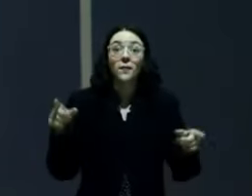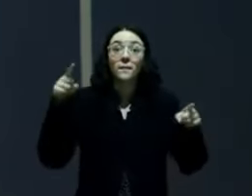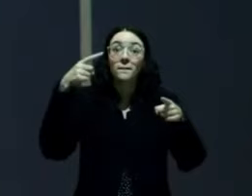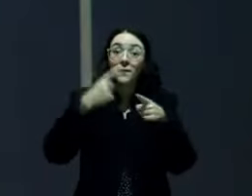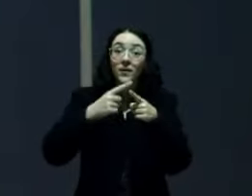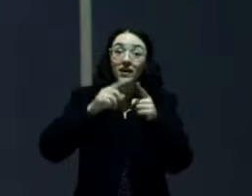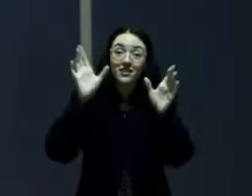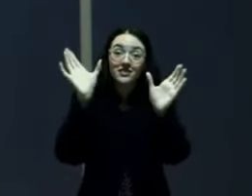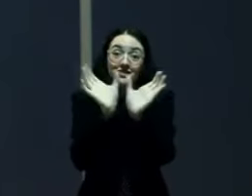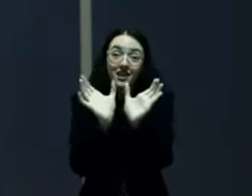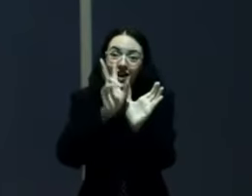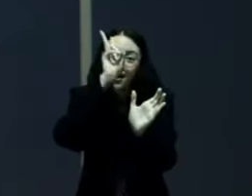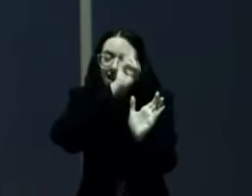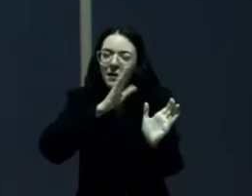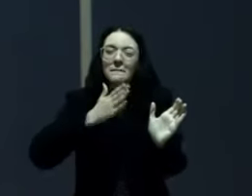meu Jesus.